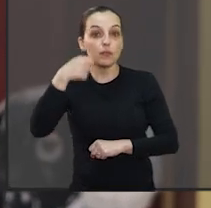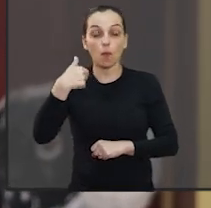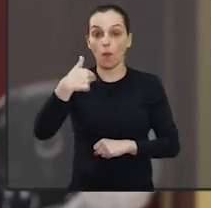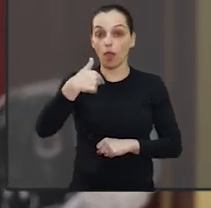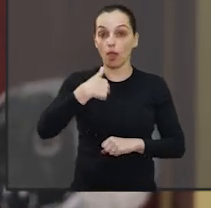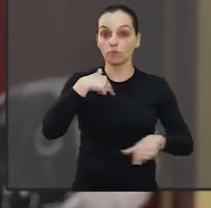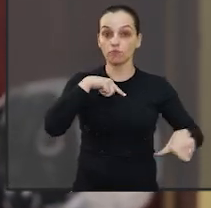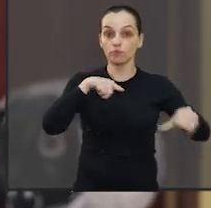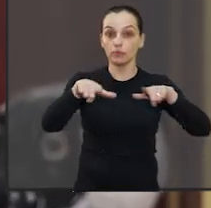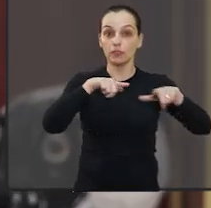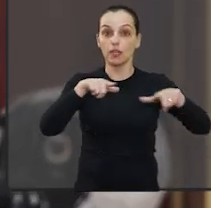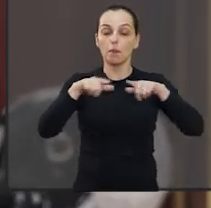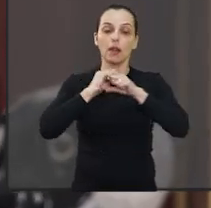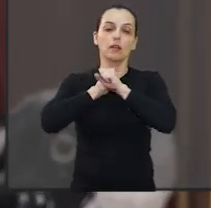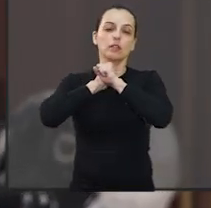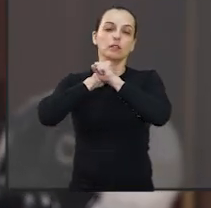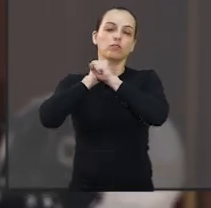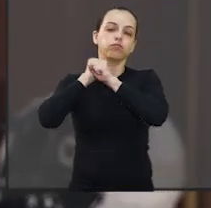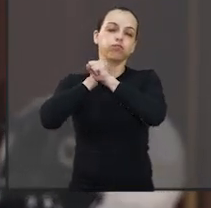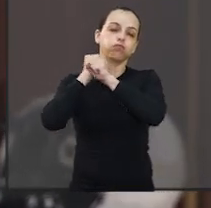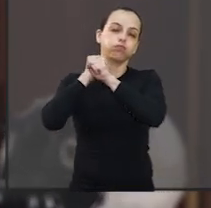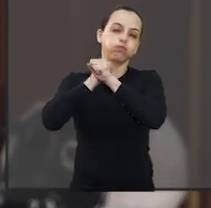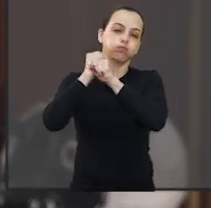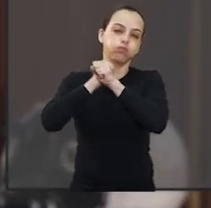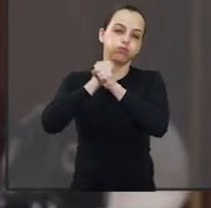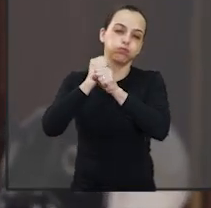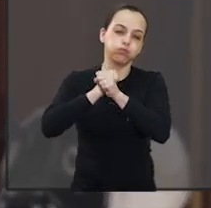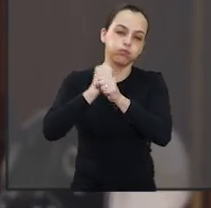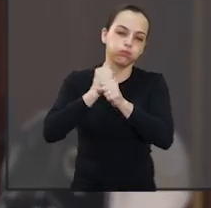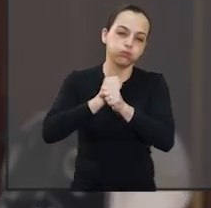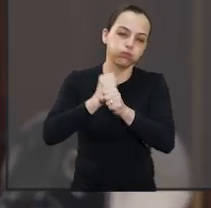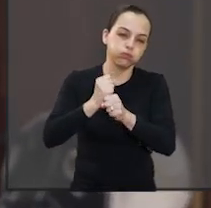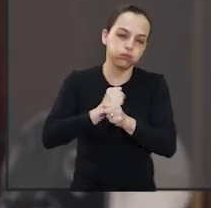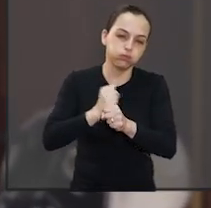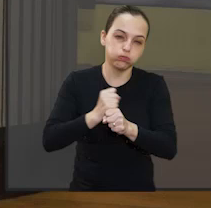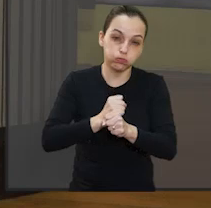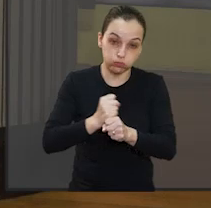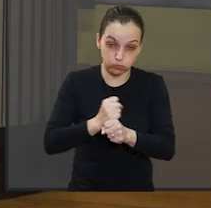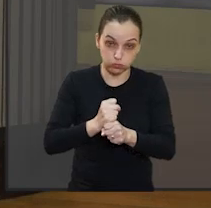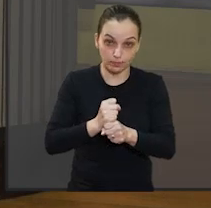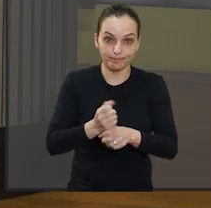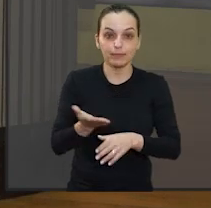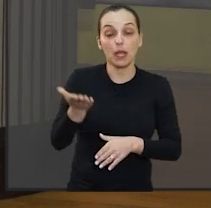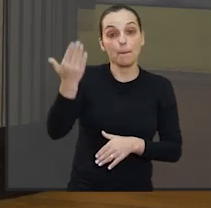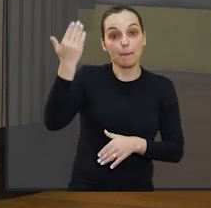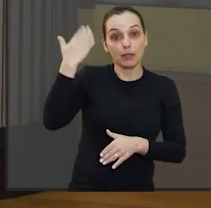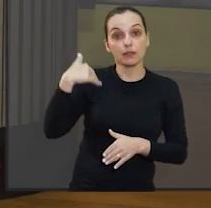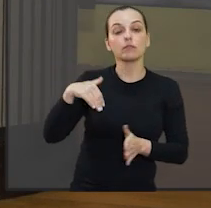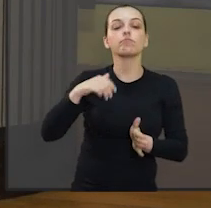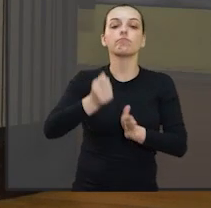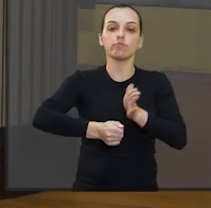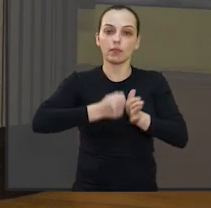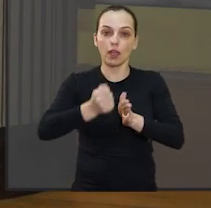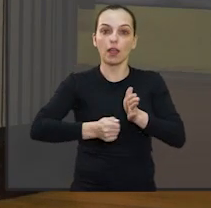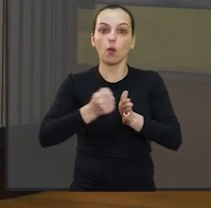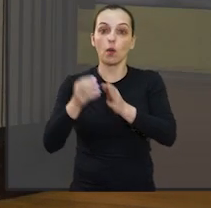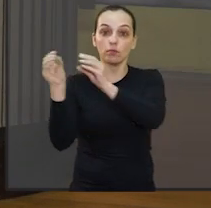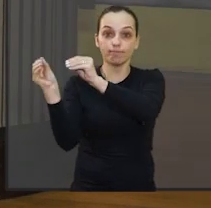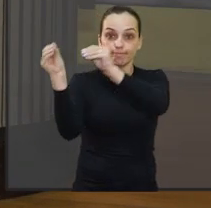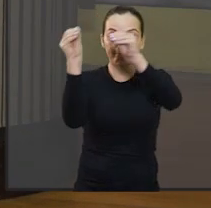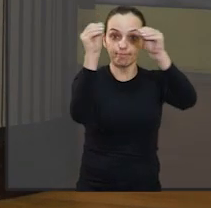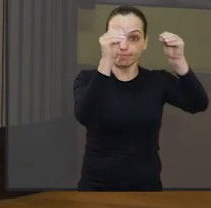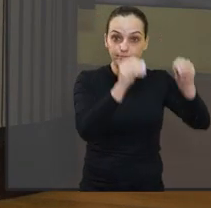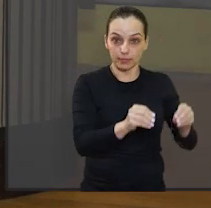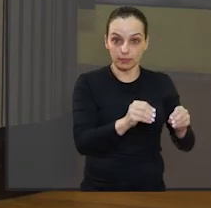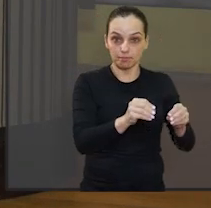teatro. Eu exerço essa profissão de ator há muitos anos, profissionalmente quando eu cheguei aqui em Araraquara, porque eu não sou daqui da cidade,